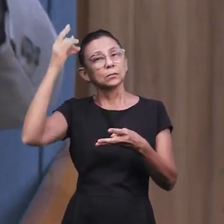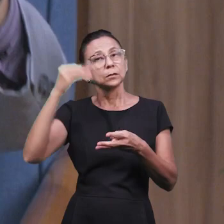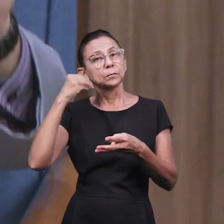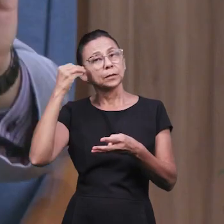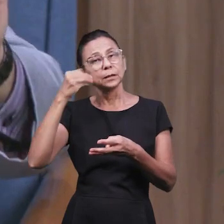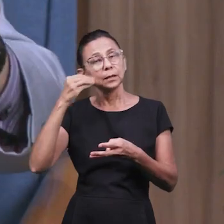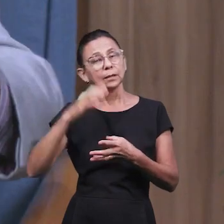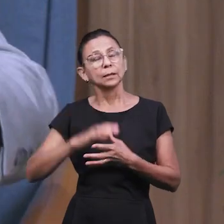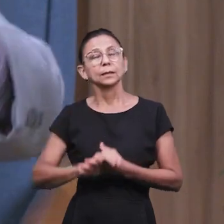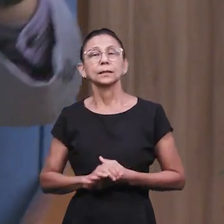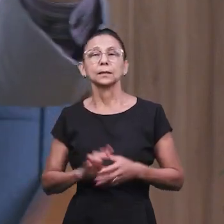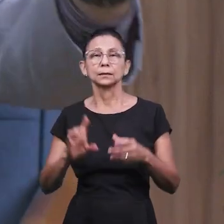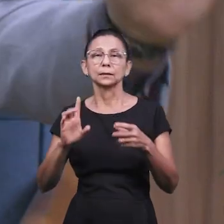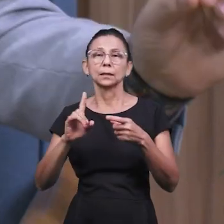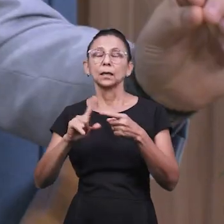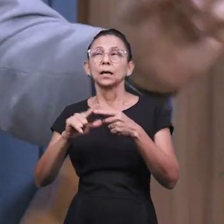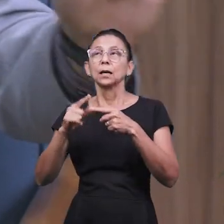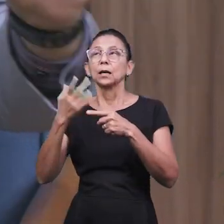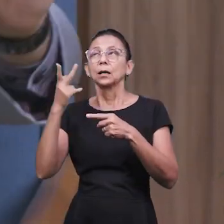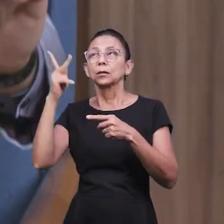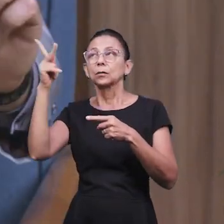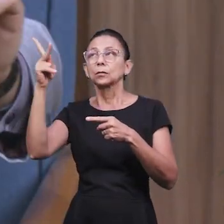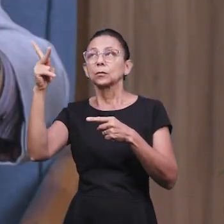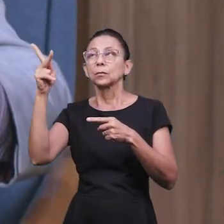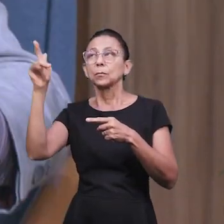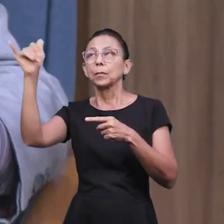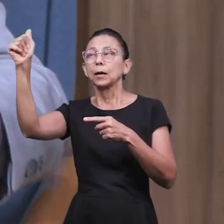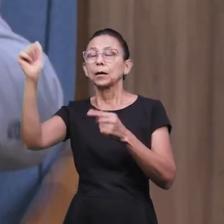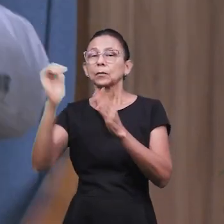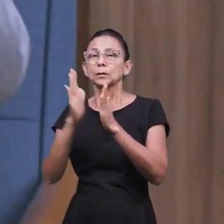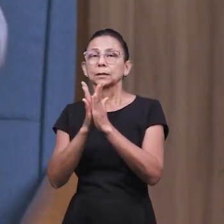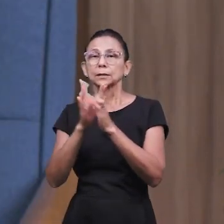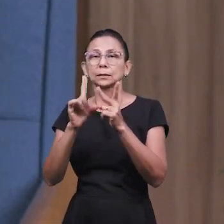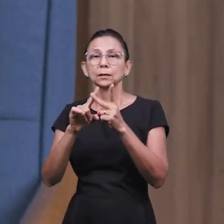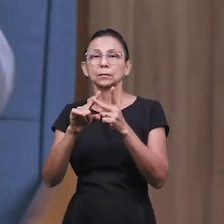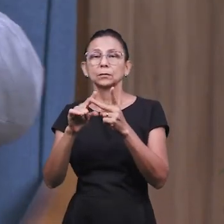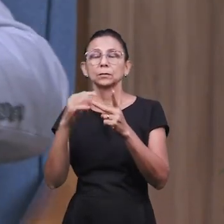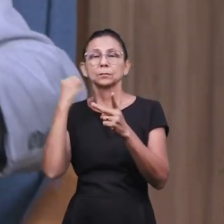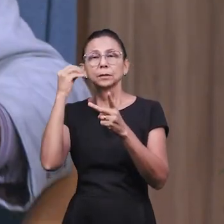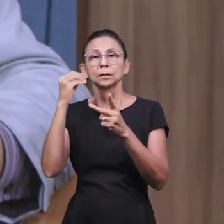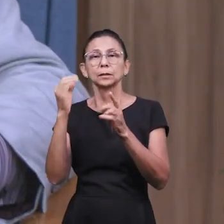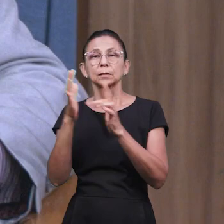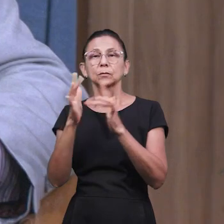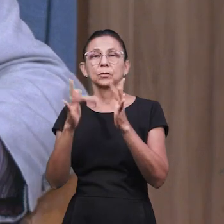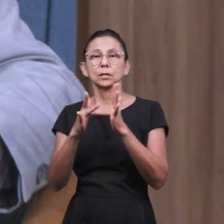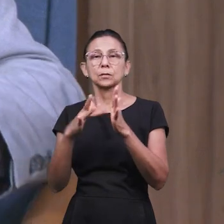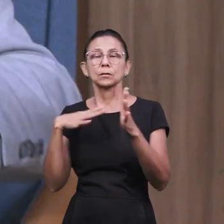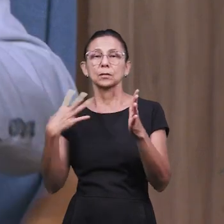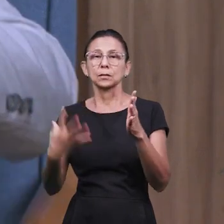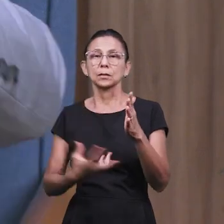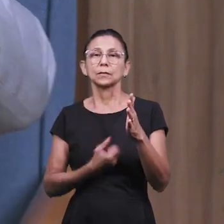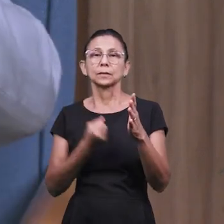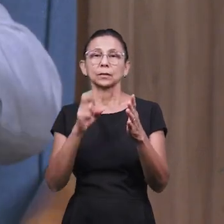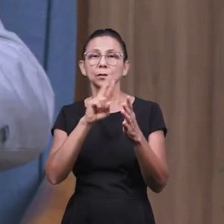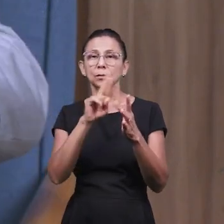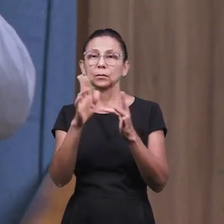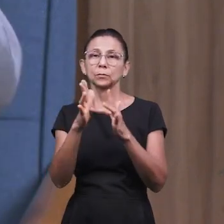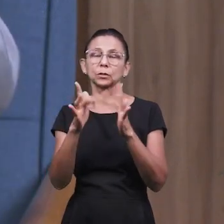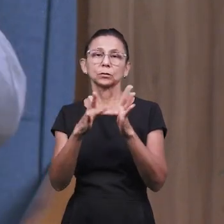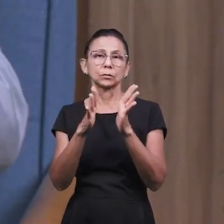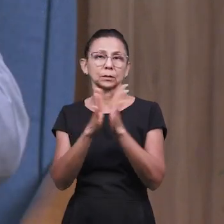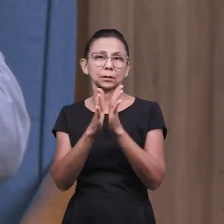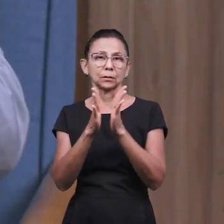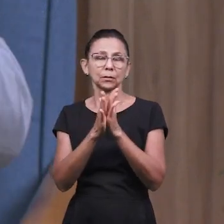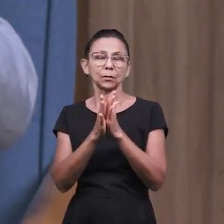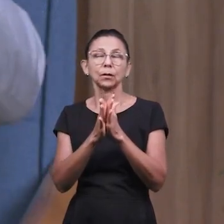experiência ela é contínua. Experiência com o Pai na oração, experiência com o Filho na salvação, né? E é em nome dele que